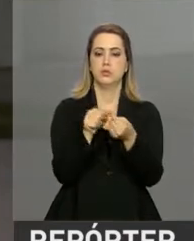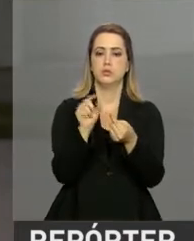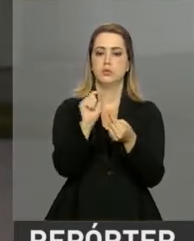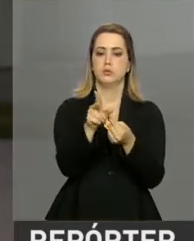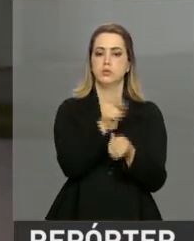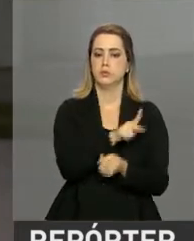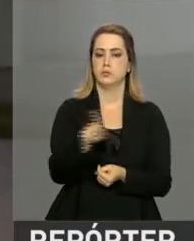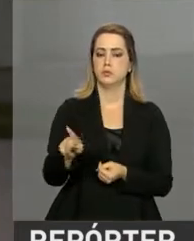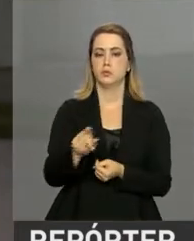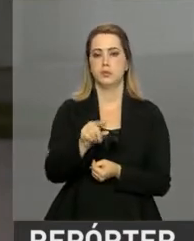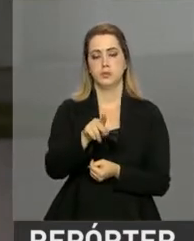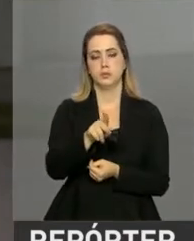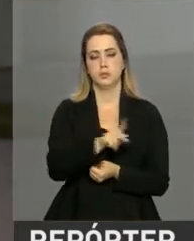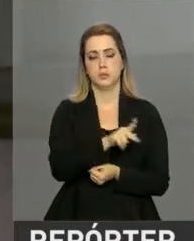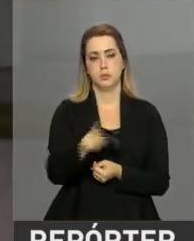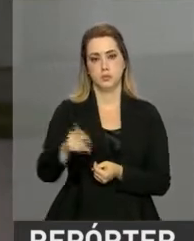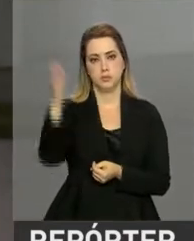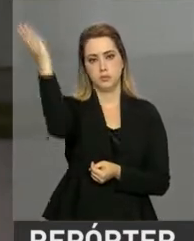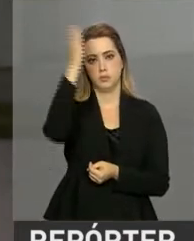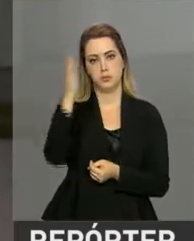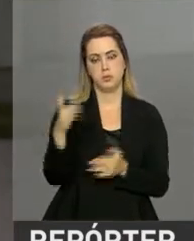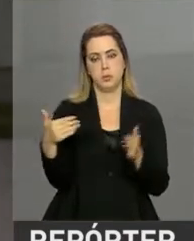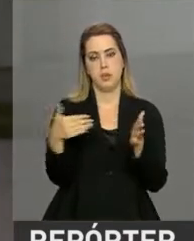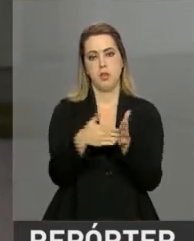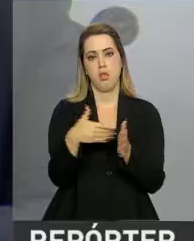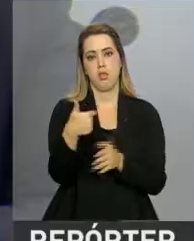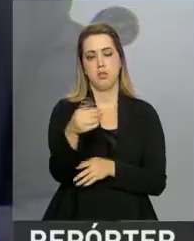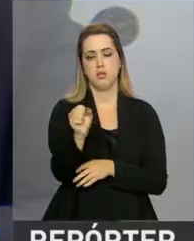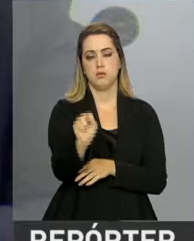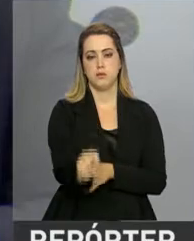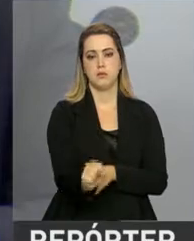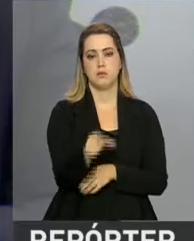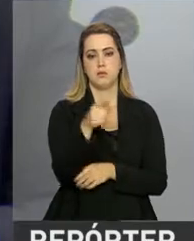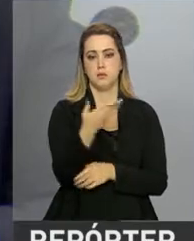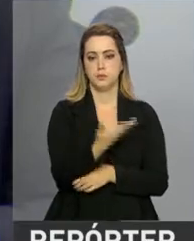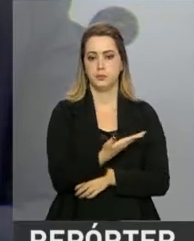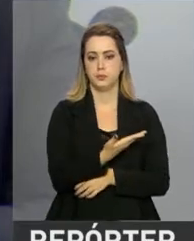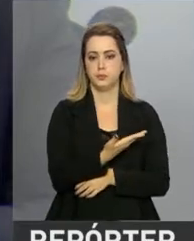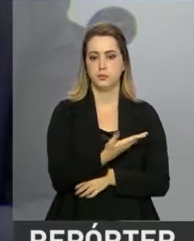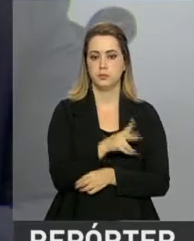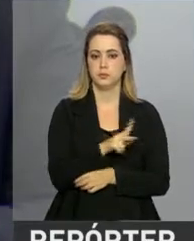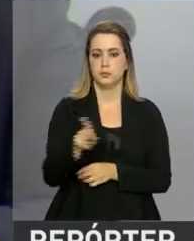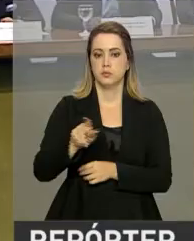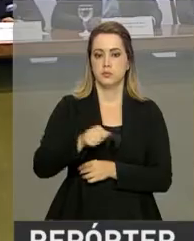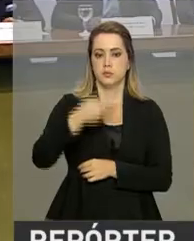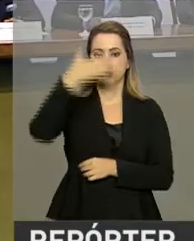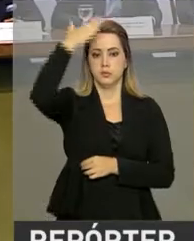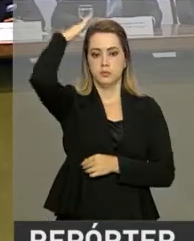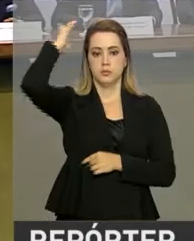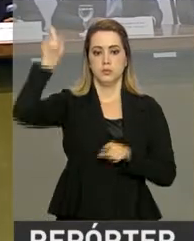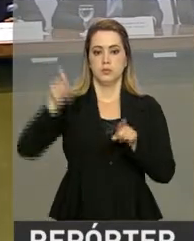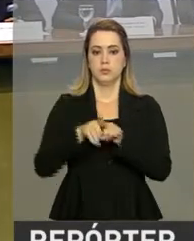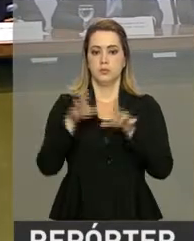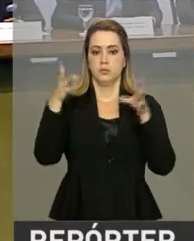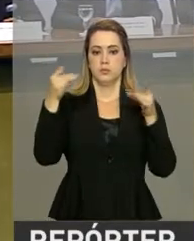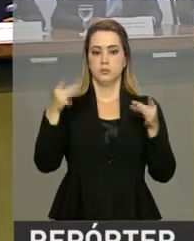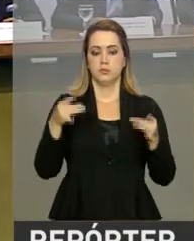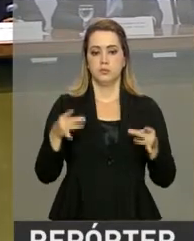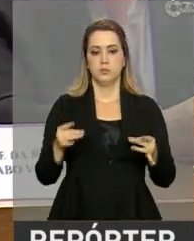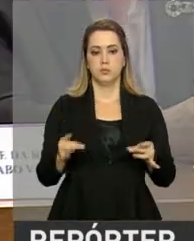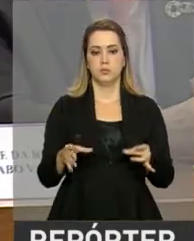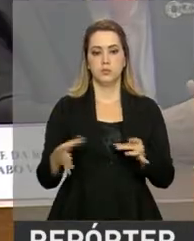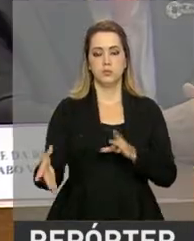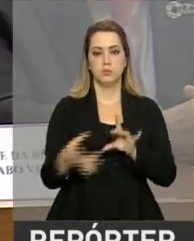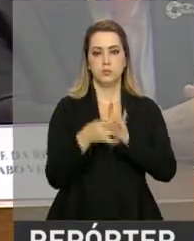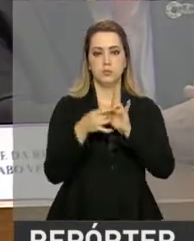presidência brasileira da cplp que vai até 2018 o presidente da república michel temer destacou os pontos em comum entre os países do bloco